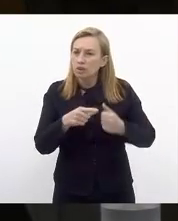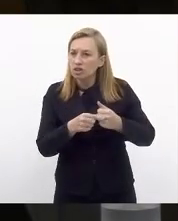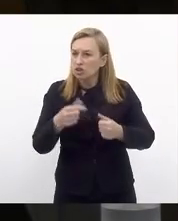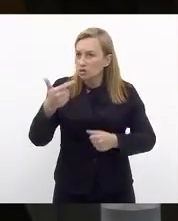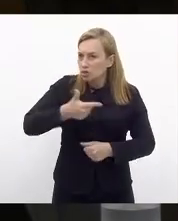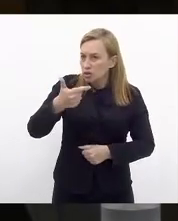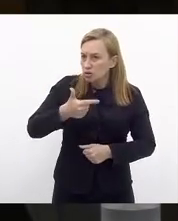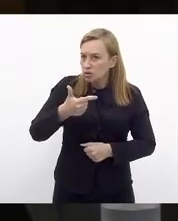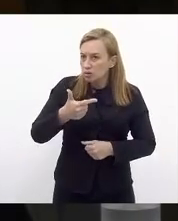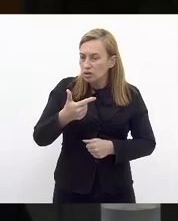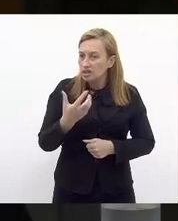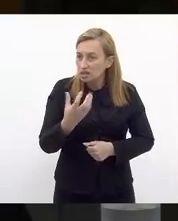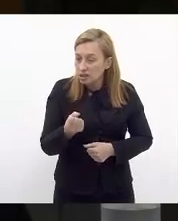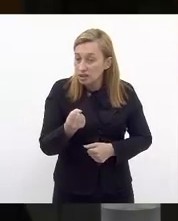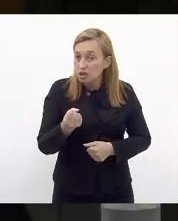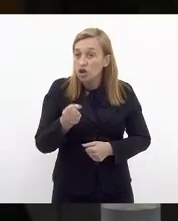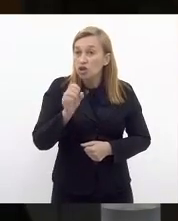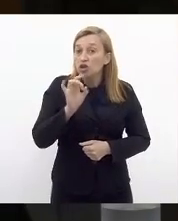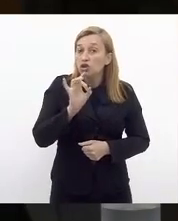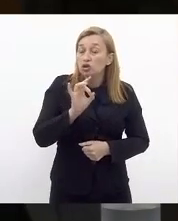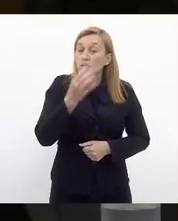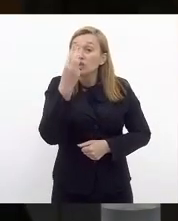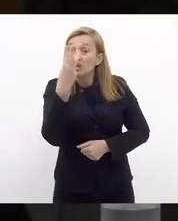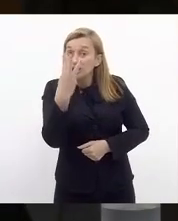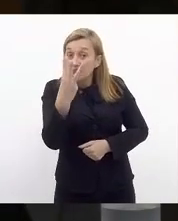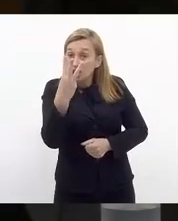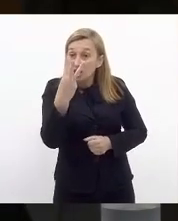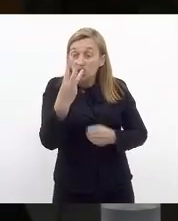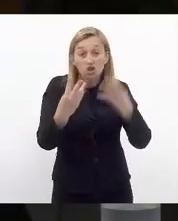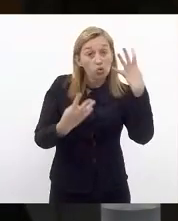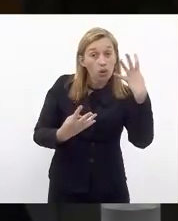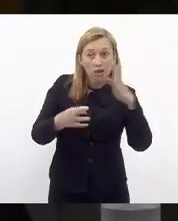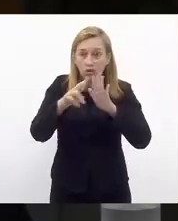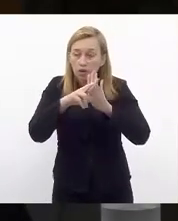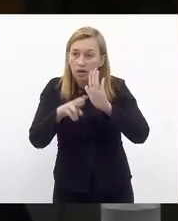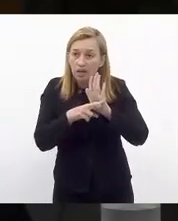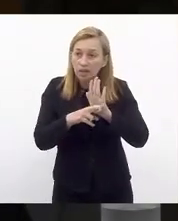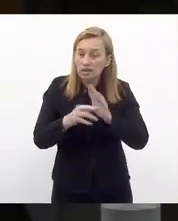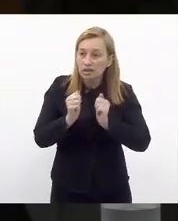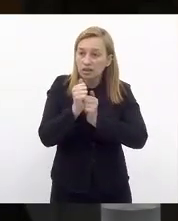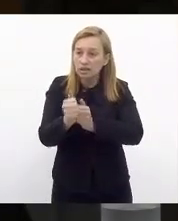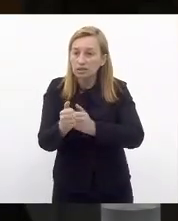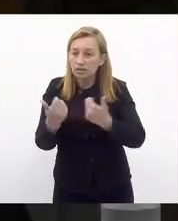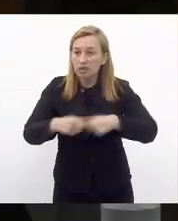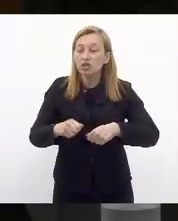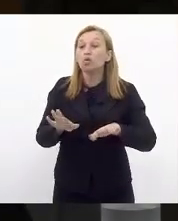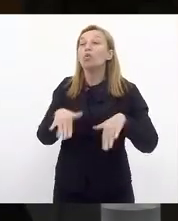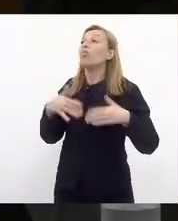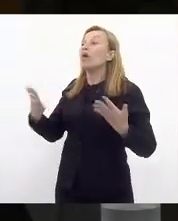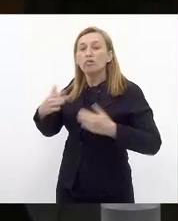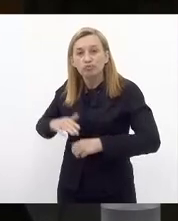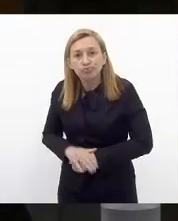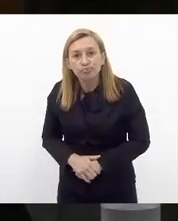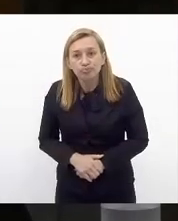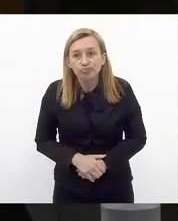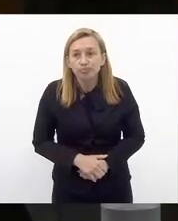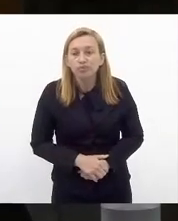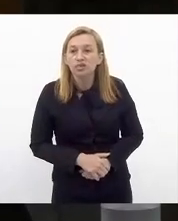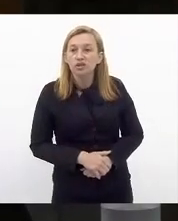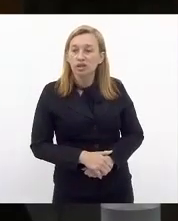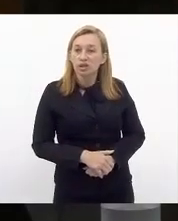artigo 2º Está sendo atendido três de quatro regras têm que ser seguidas e quais são essas regras